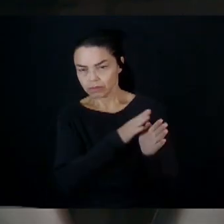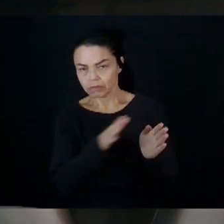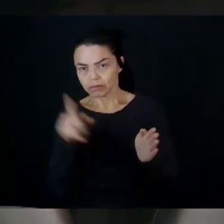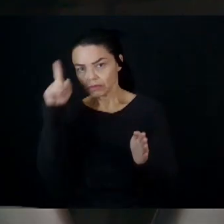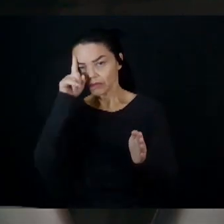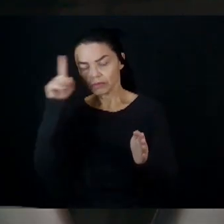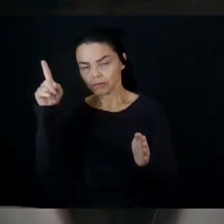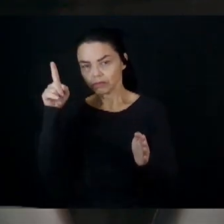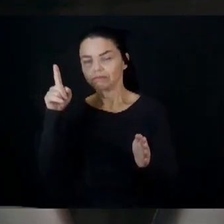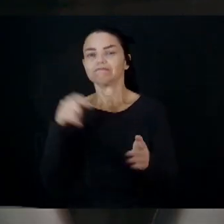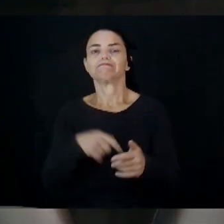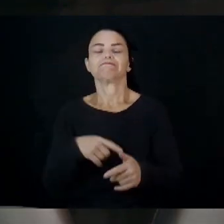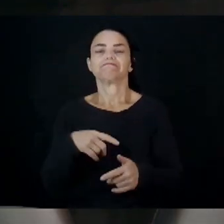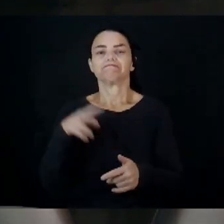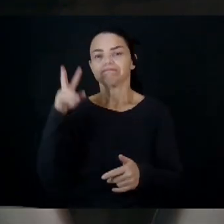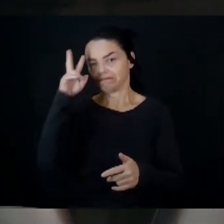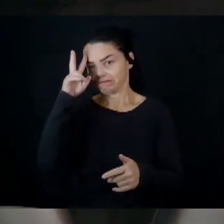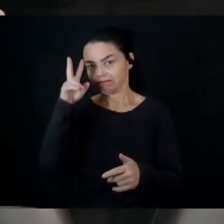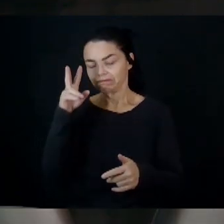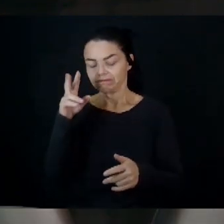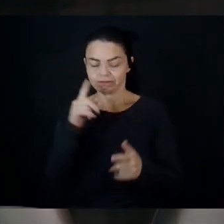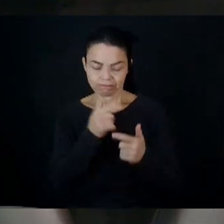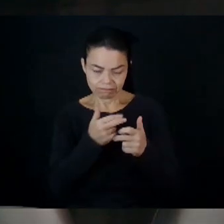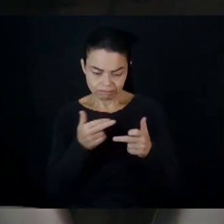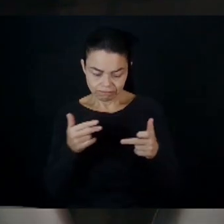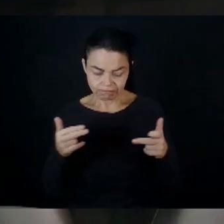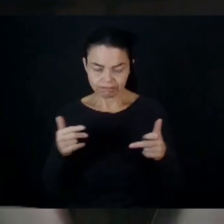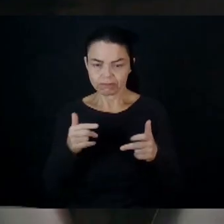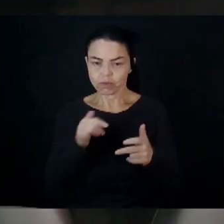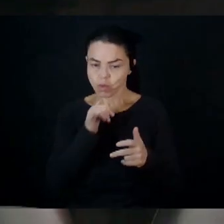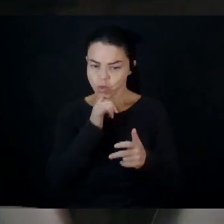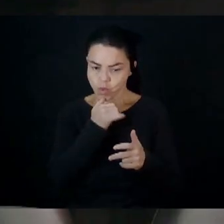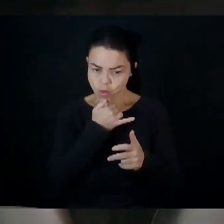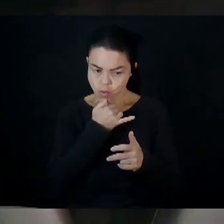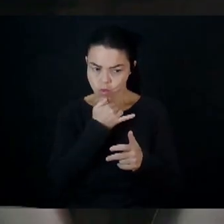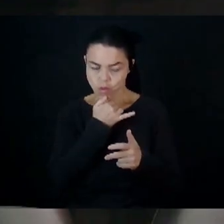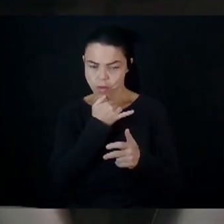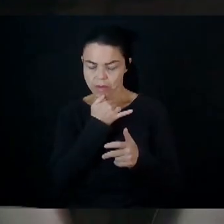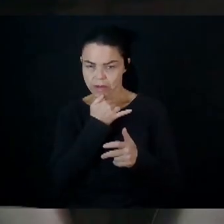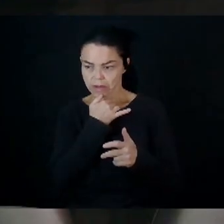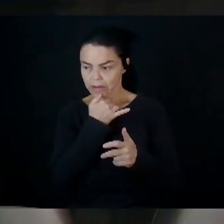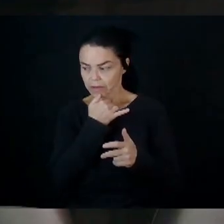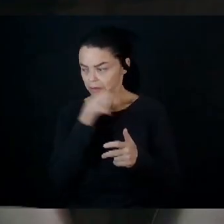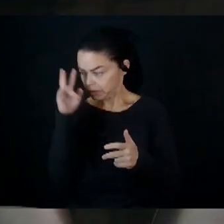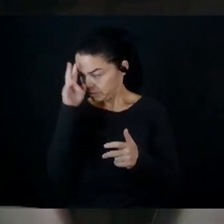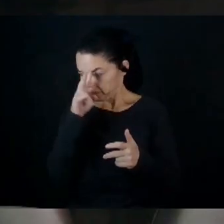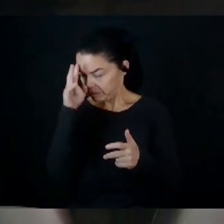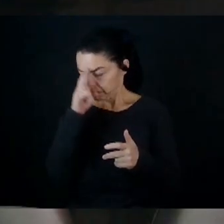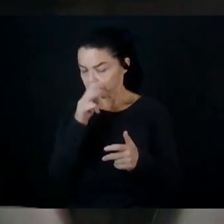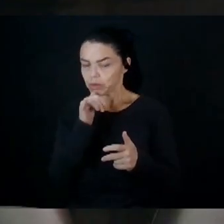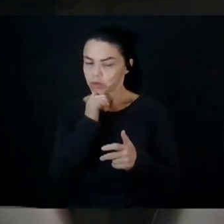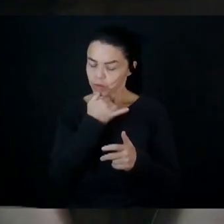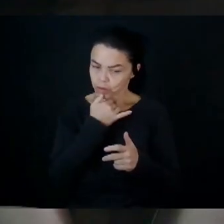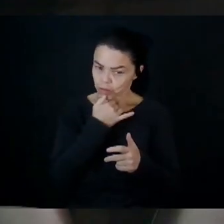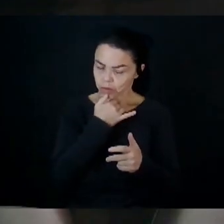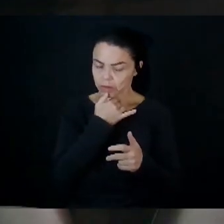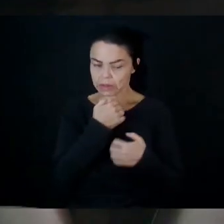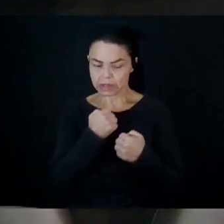trazendo situações de tristeza, né? Memórias tristes, de